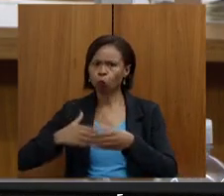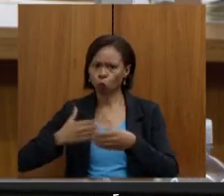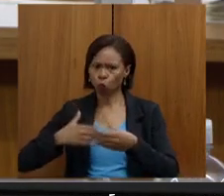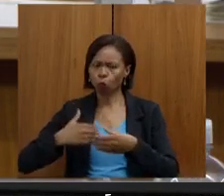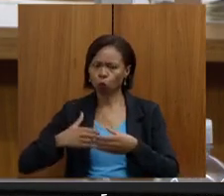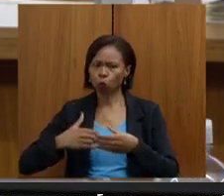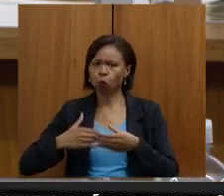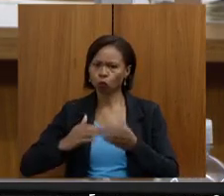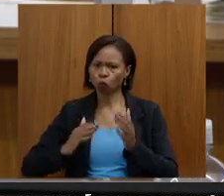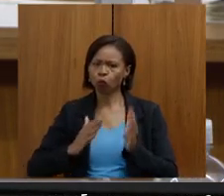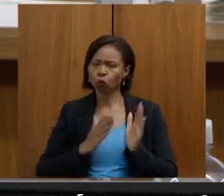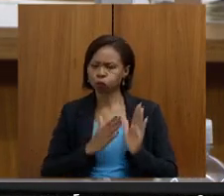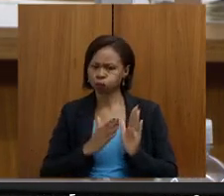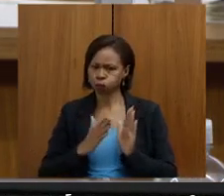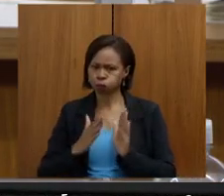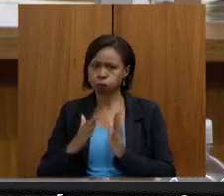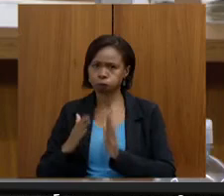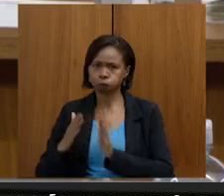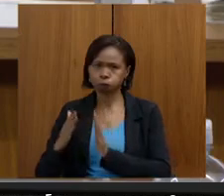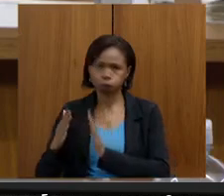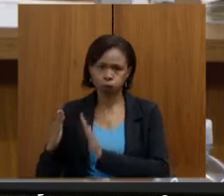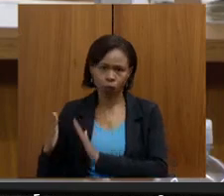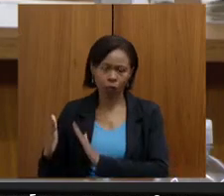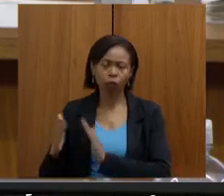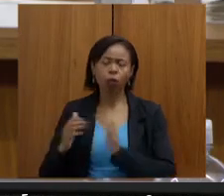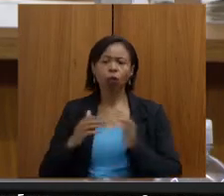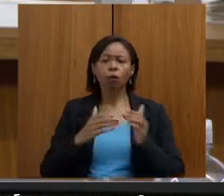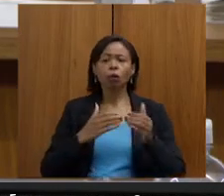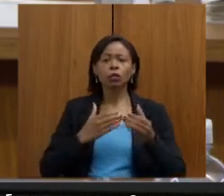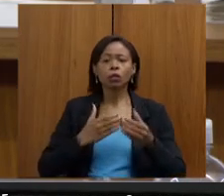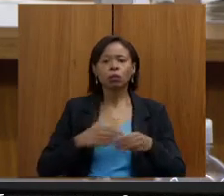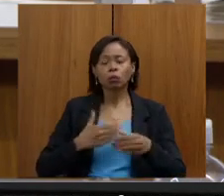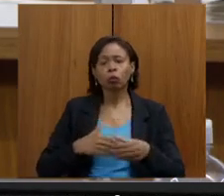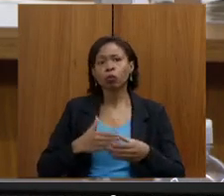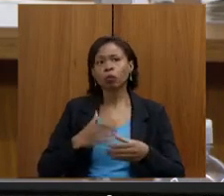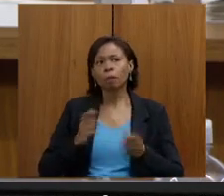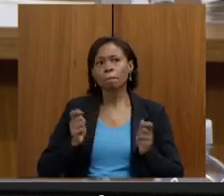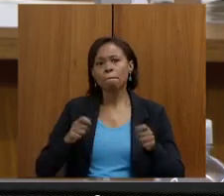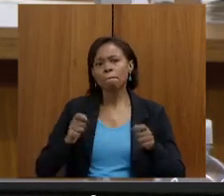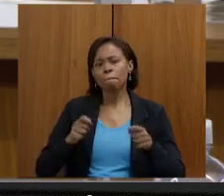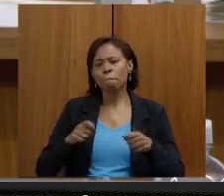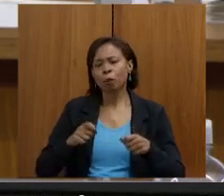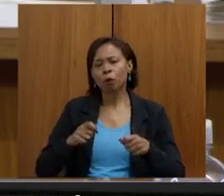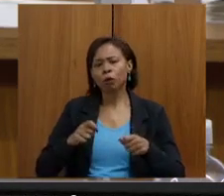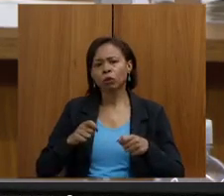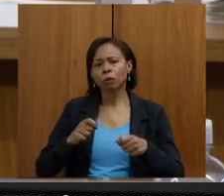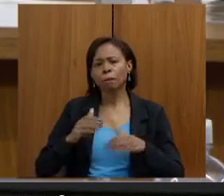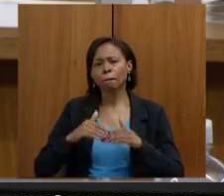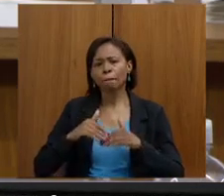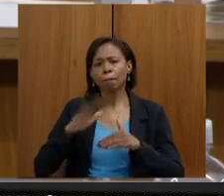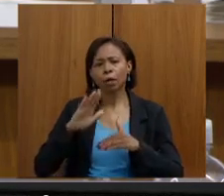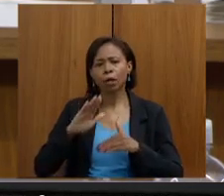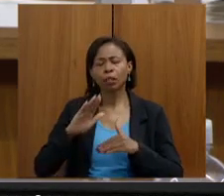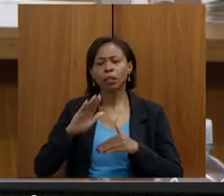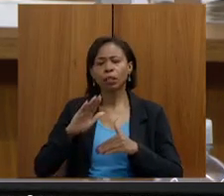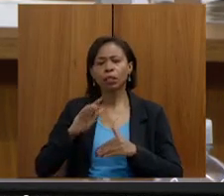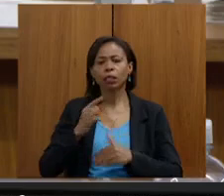apresentamos aqui então nós temos aí a possibilidade ainda de mais